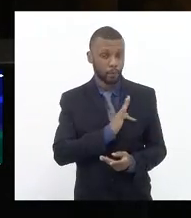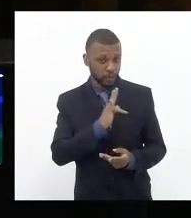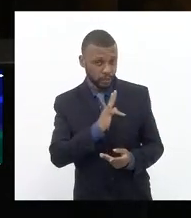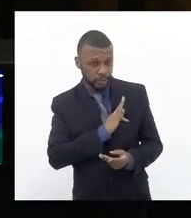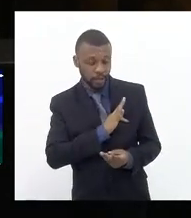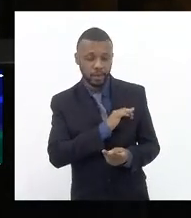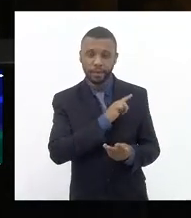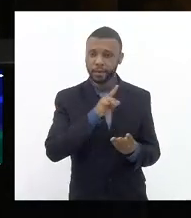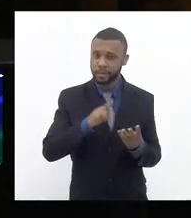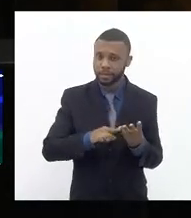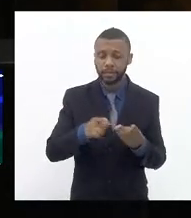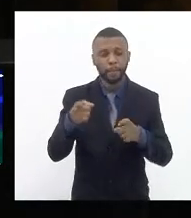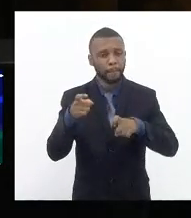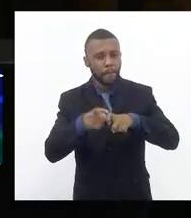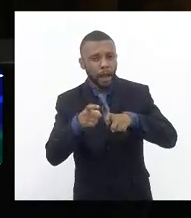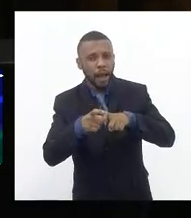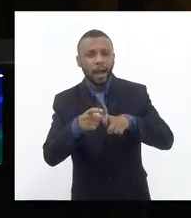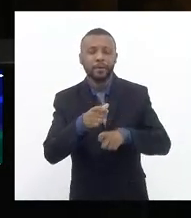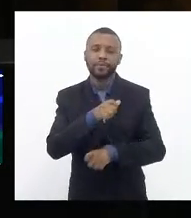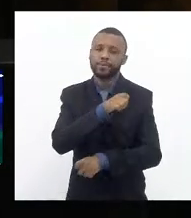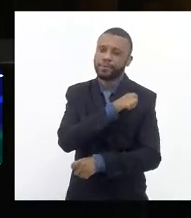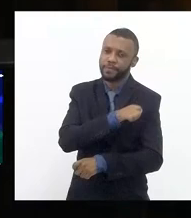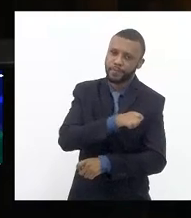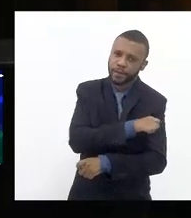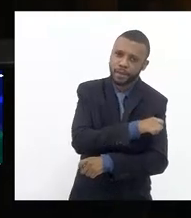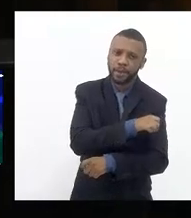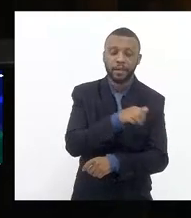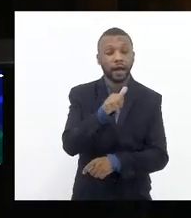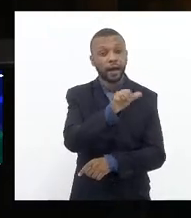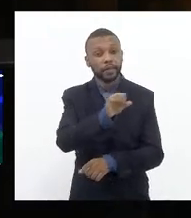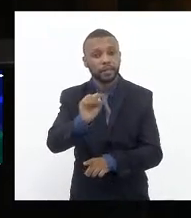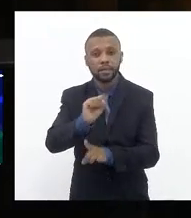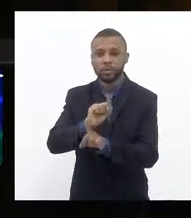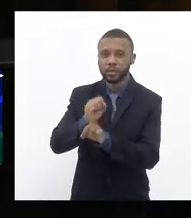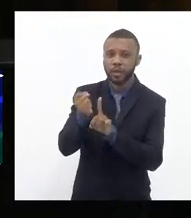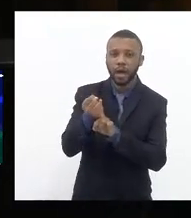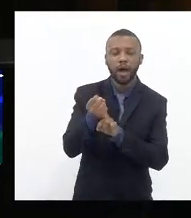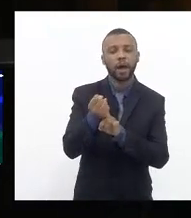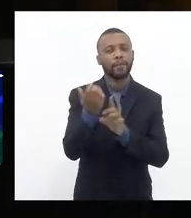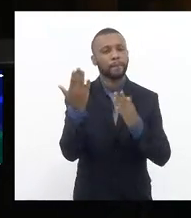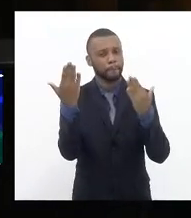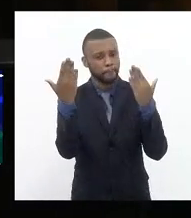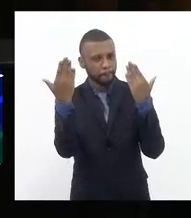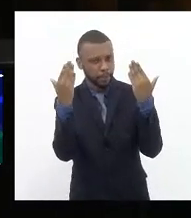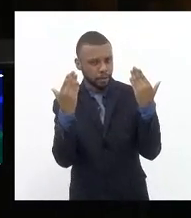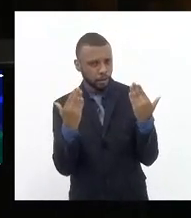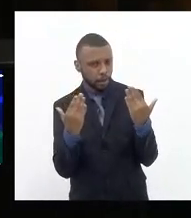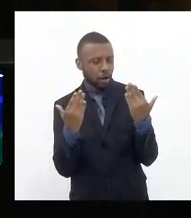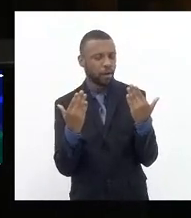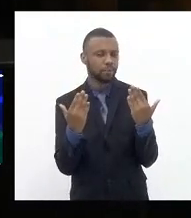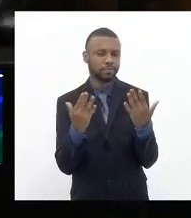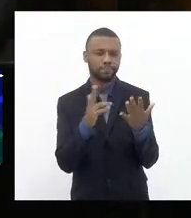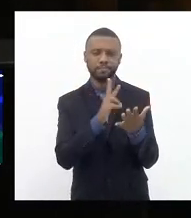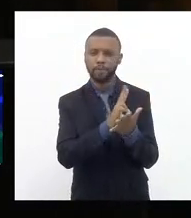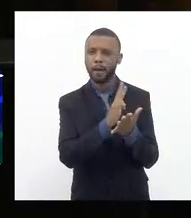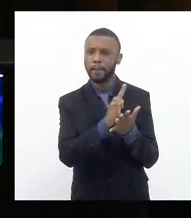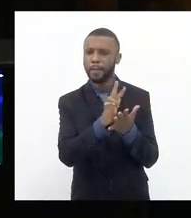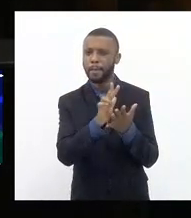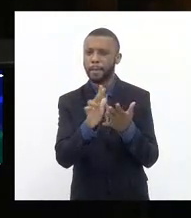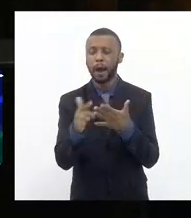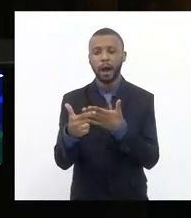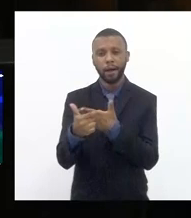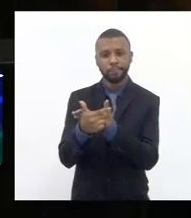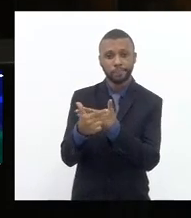policiais, médicos, enfermeiras, assistentes sociais, psicólogos, enfim, todo tipo de função, todo